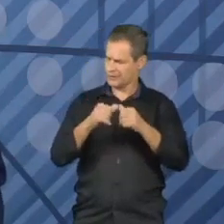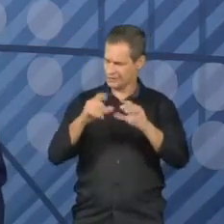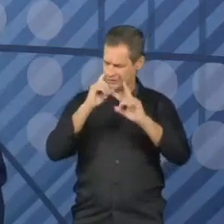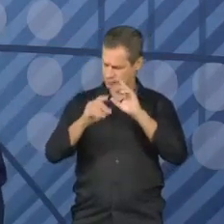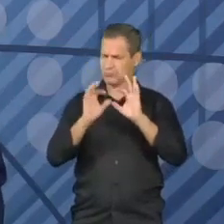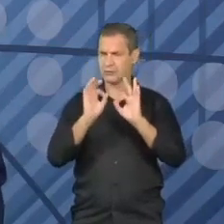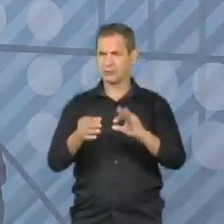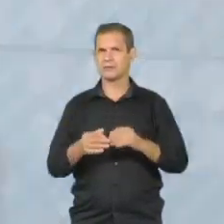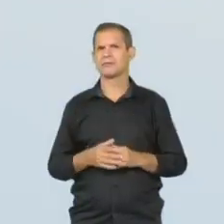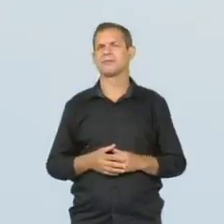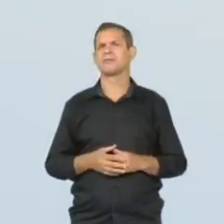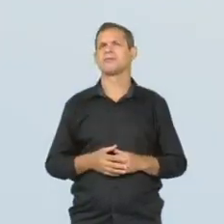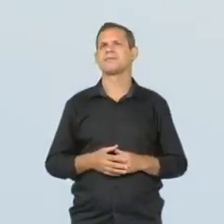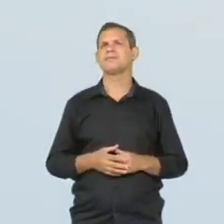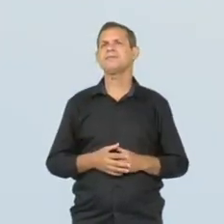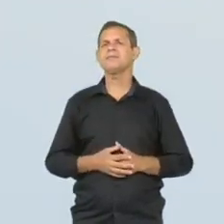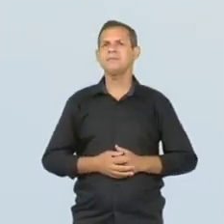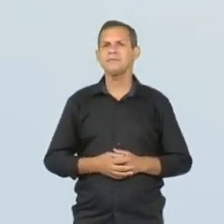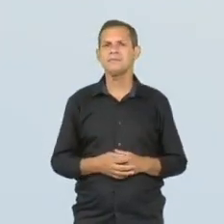está correto.